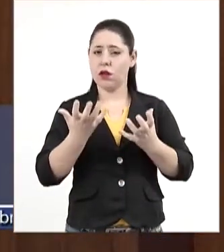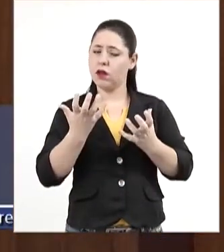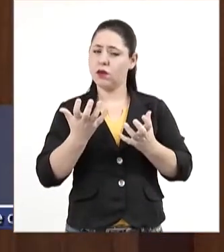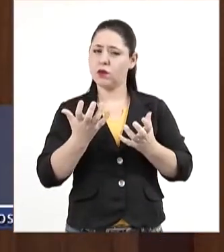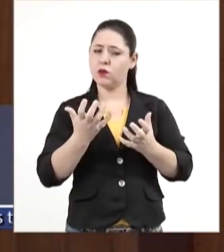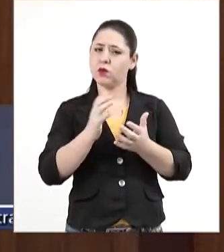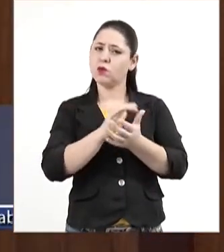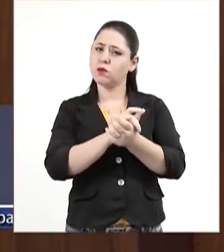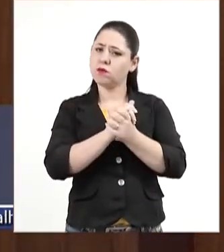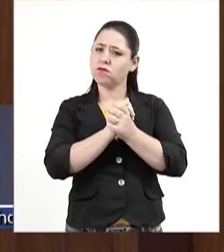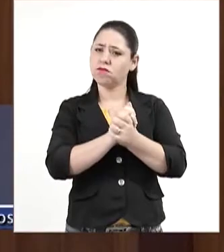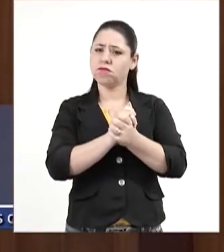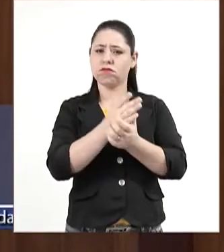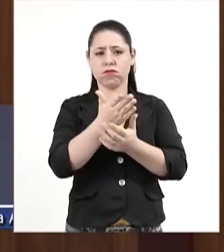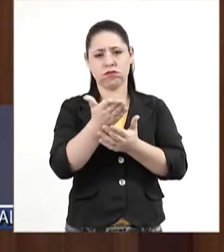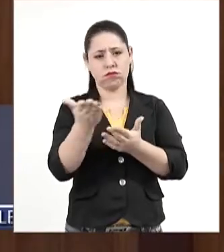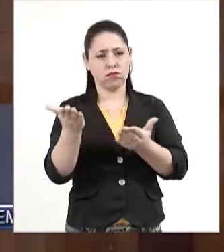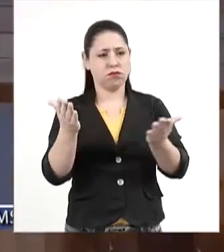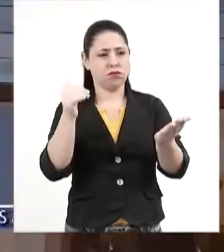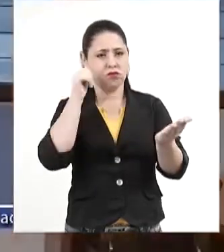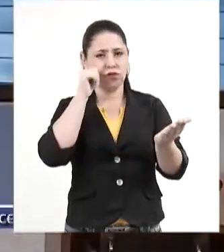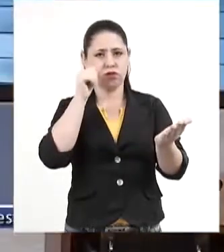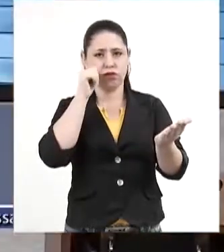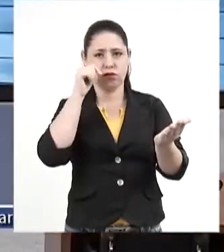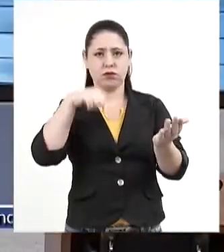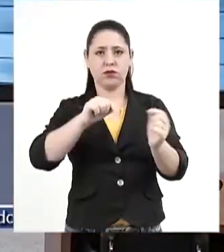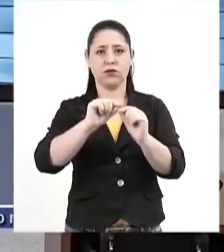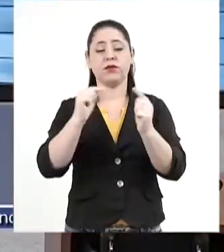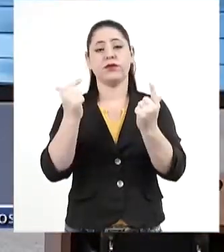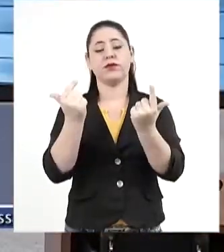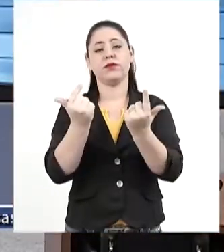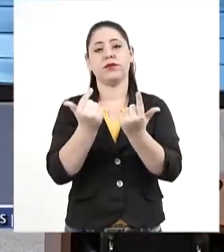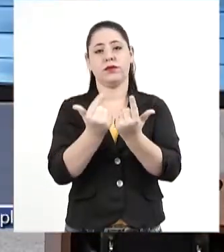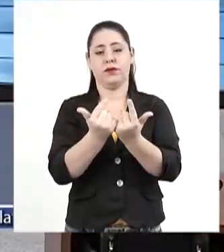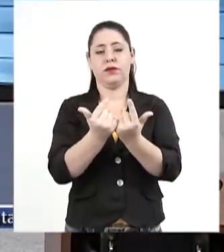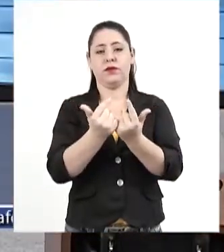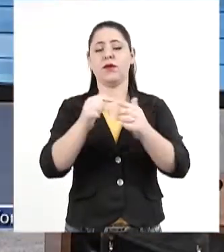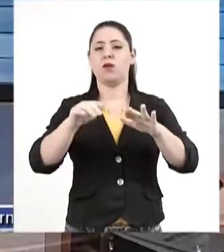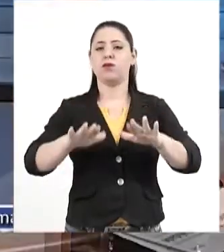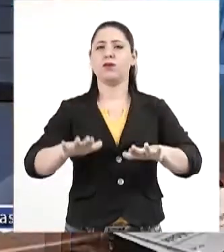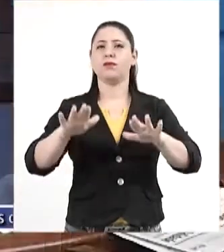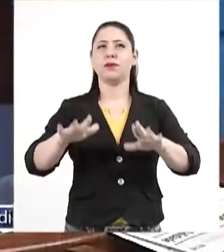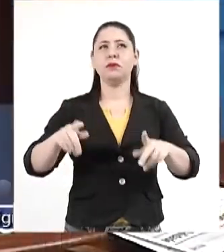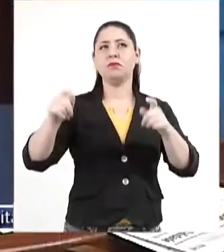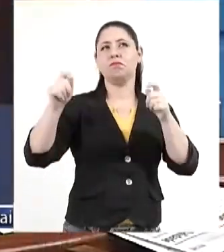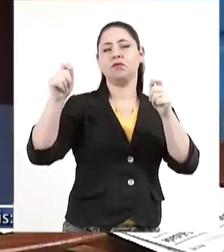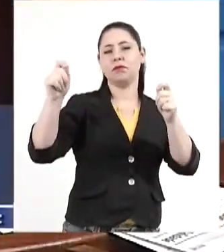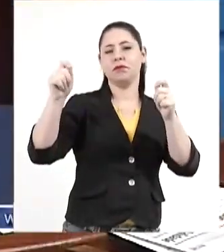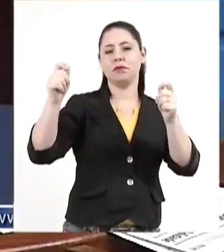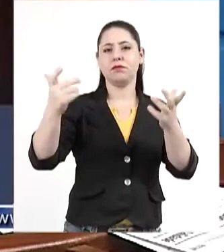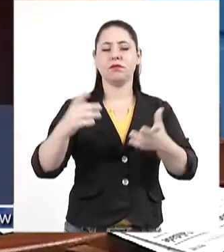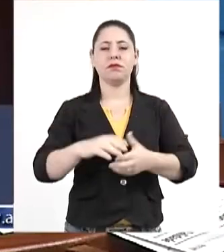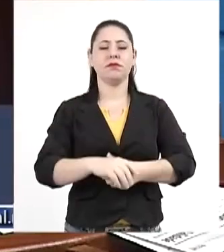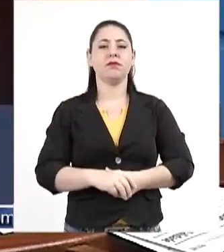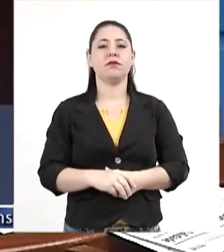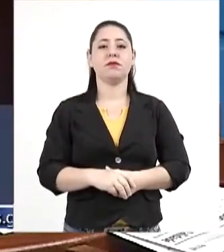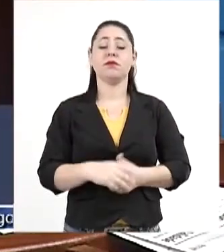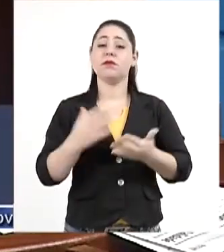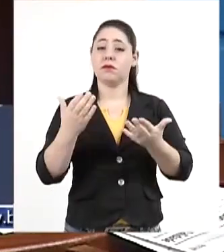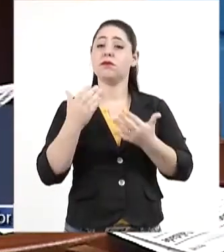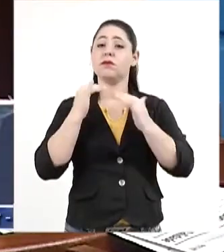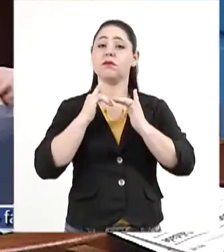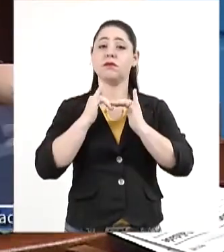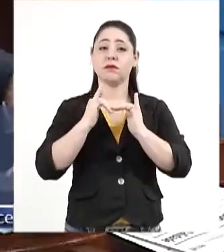saudar as mulheres que estão hoje aqui na Assembleia Legislativa se manifestando. E eu queria